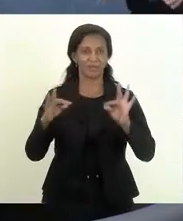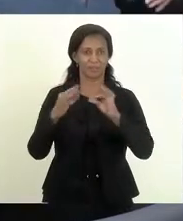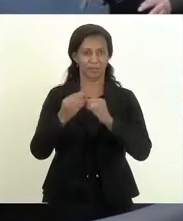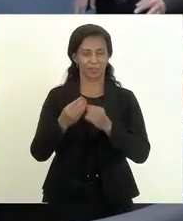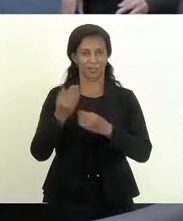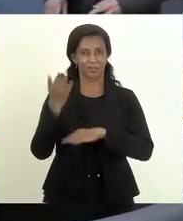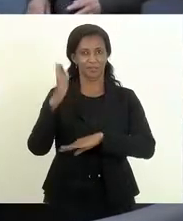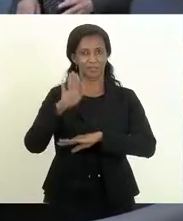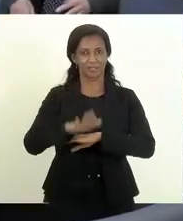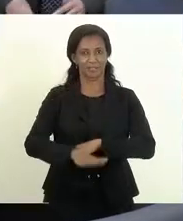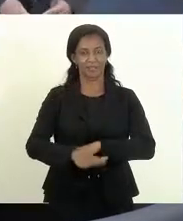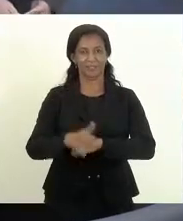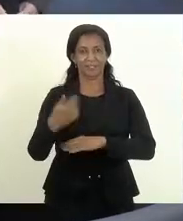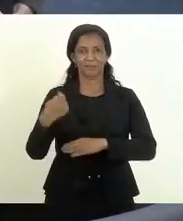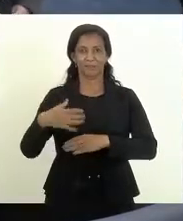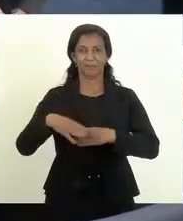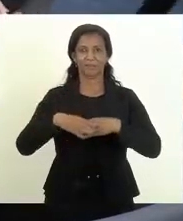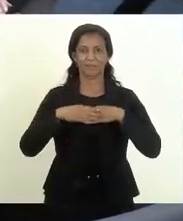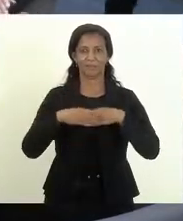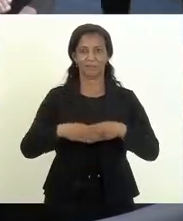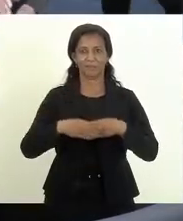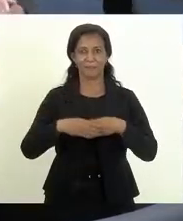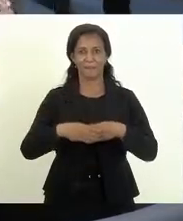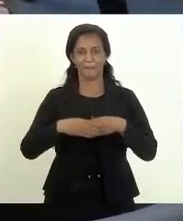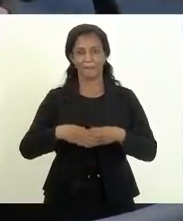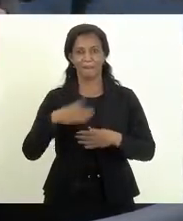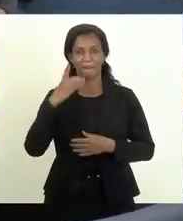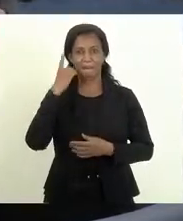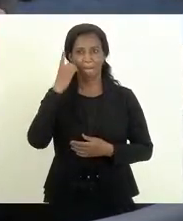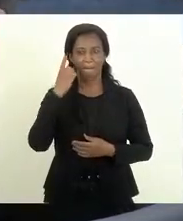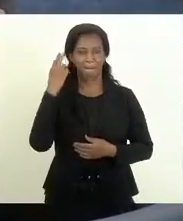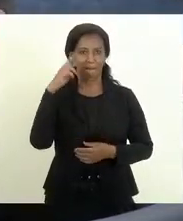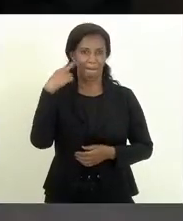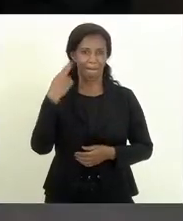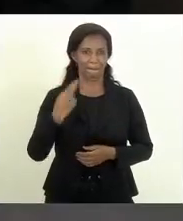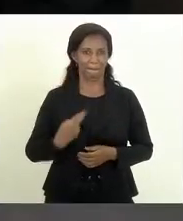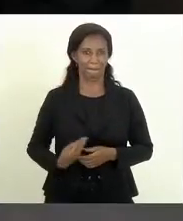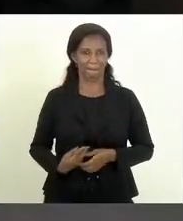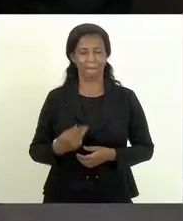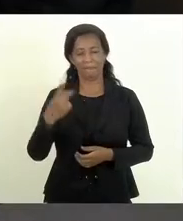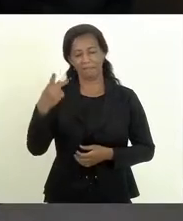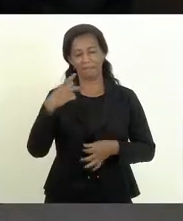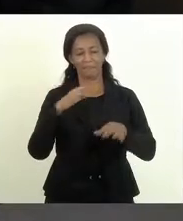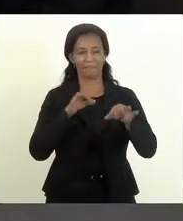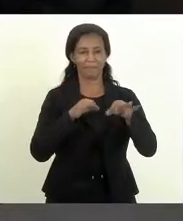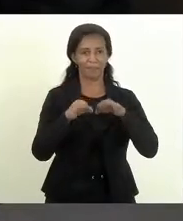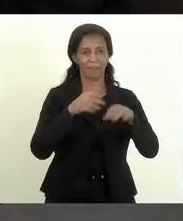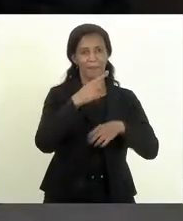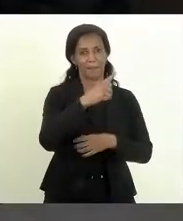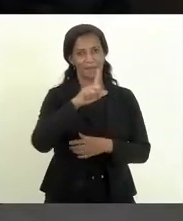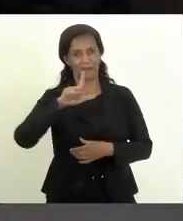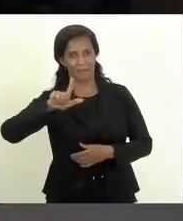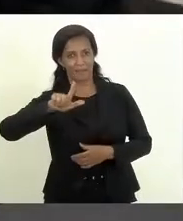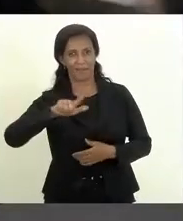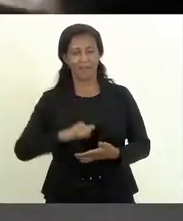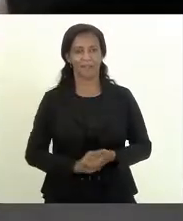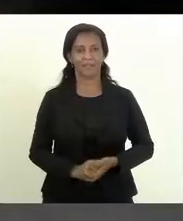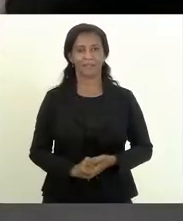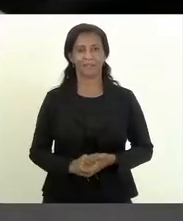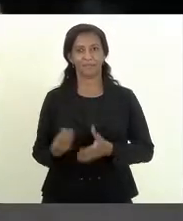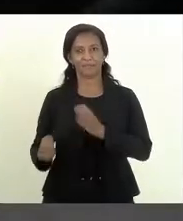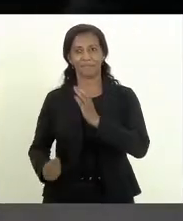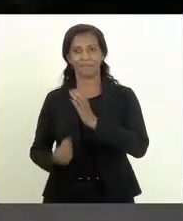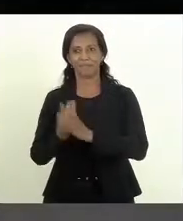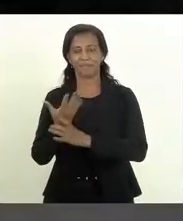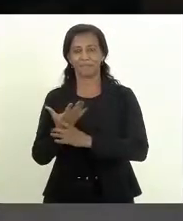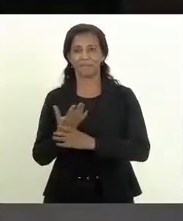Eu quero inicialmente cumprimentar a deputada Renata Souza pelo seu projeto de lei, pela